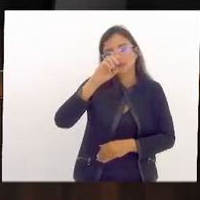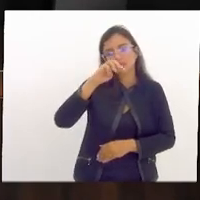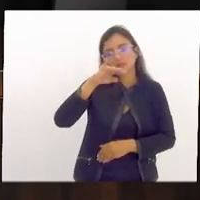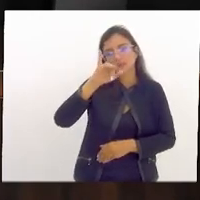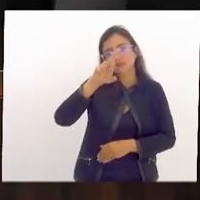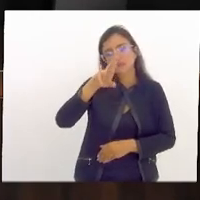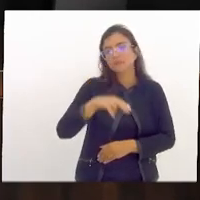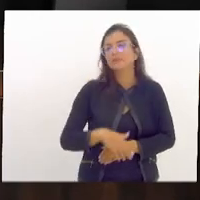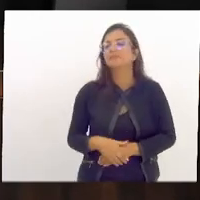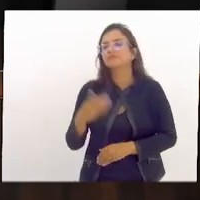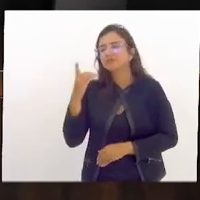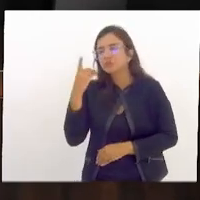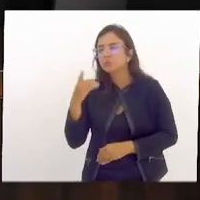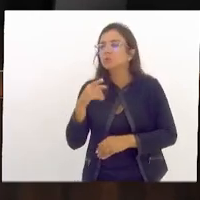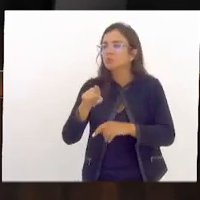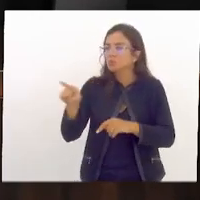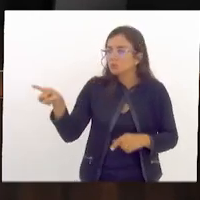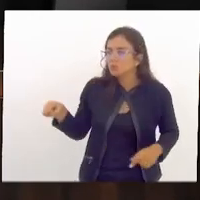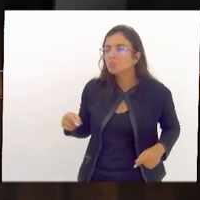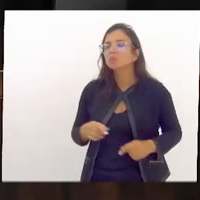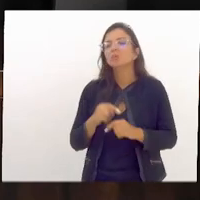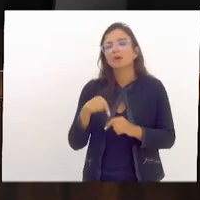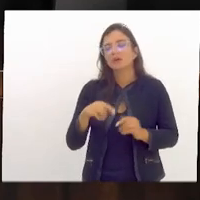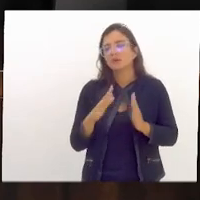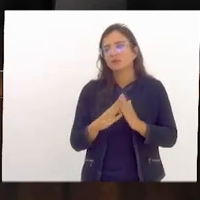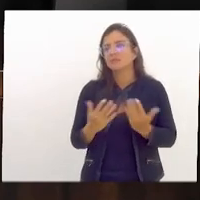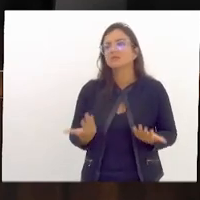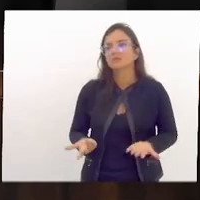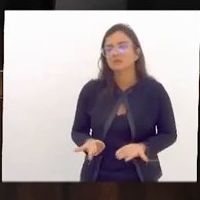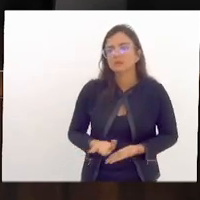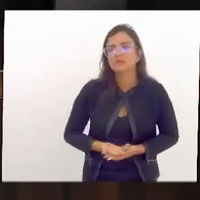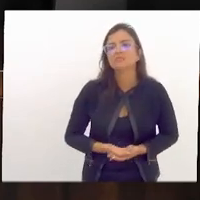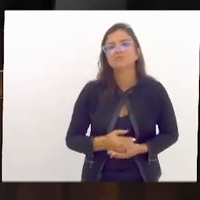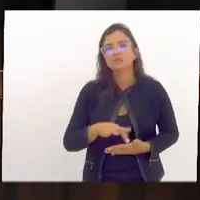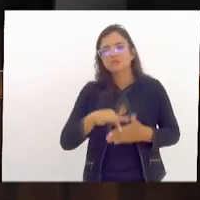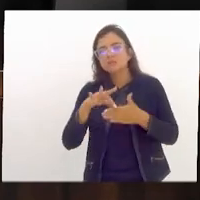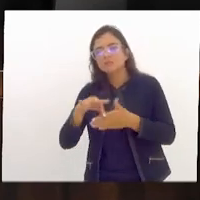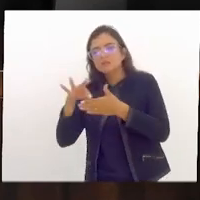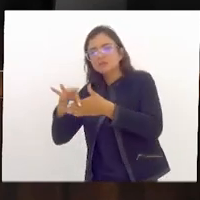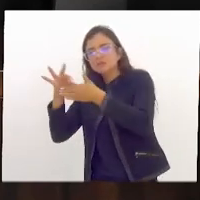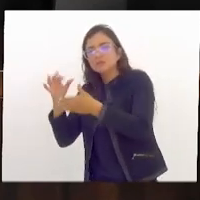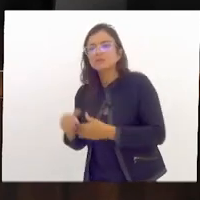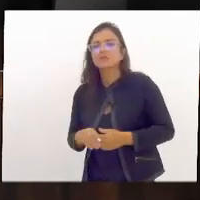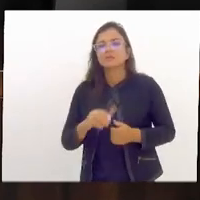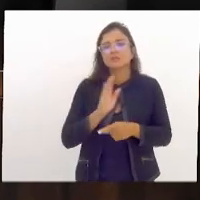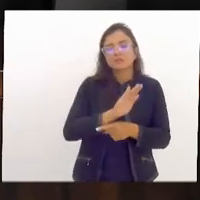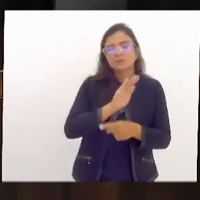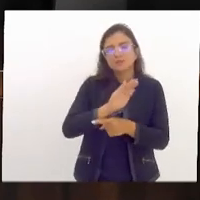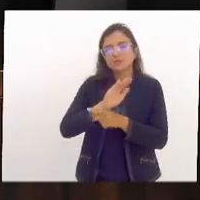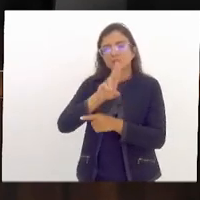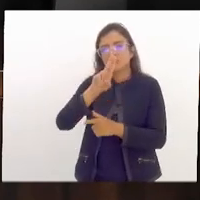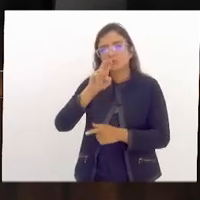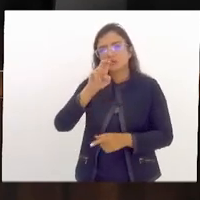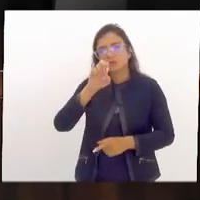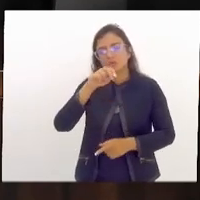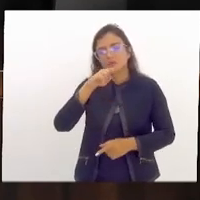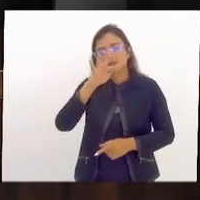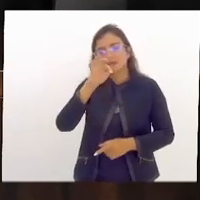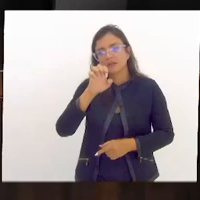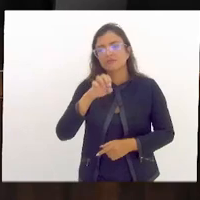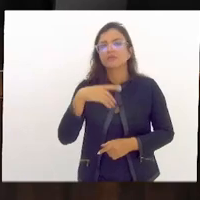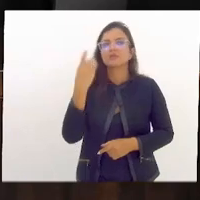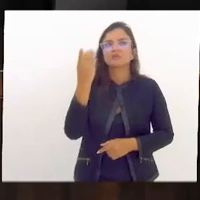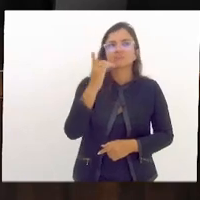Victor, com a participação também de representantes, assessores da UENF, da diretoria jurídica da UENF,